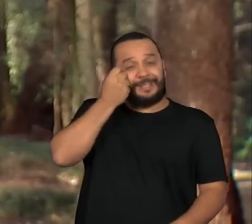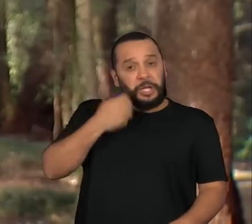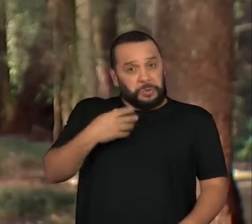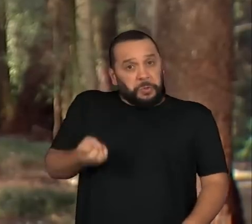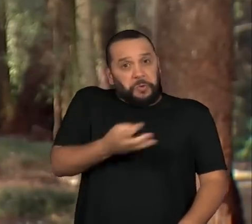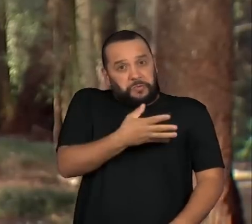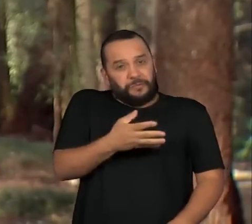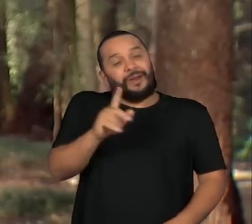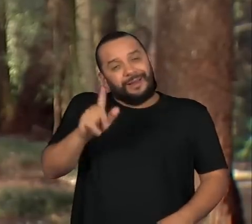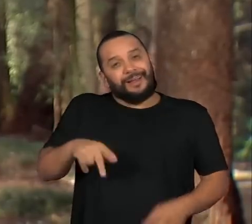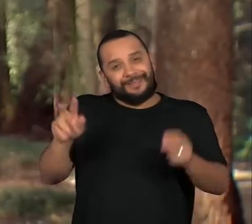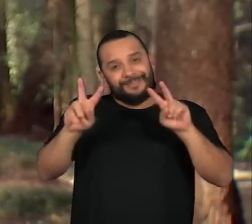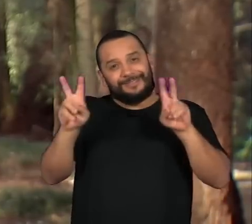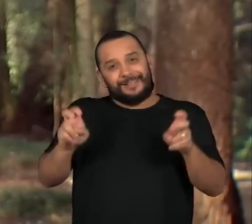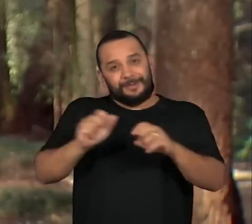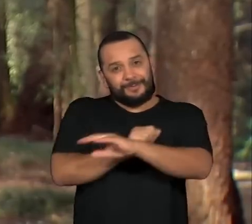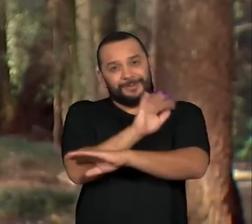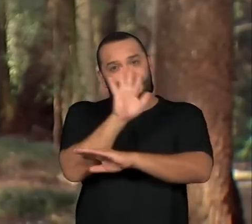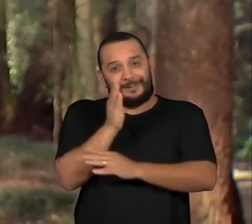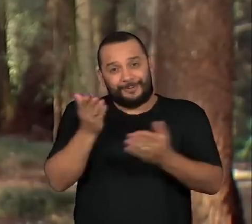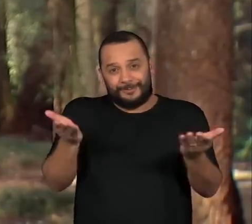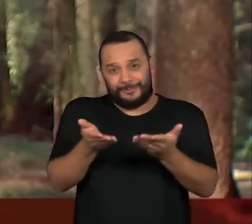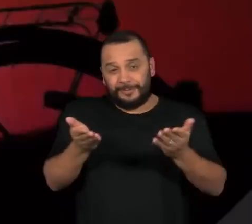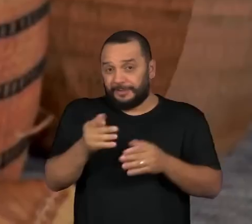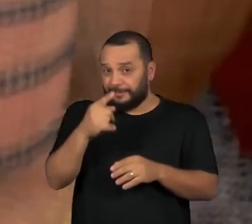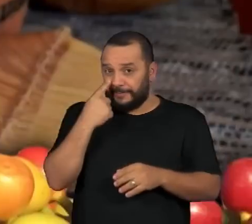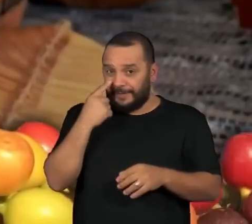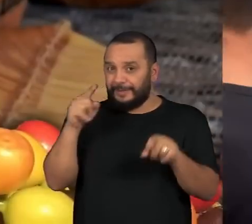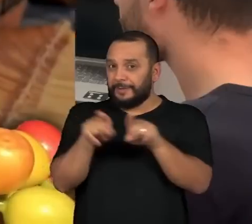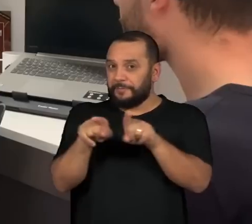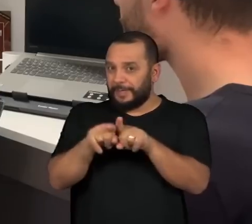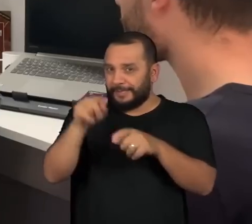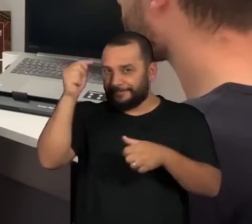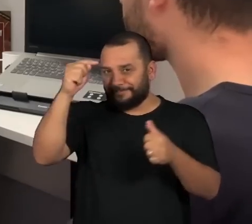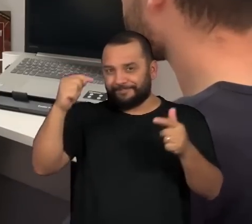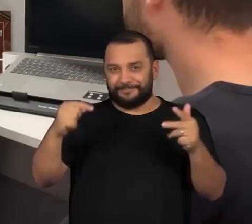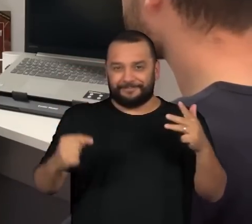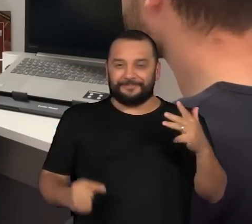do Repórter Eco de hoje. E você vai ver também.